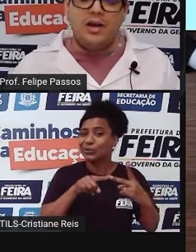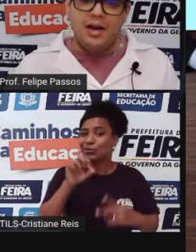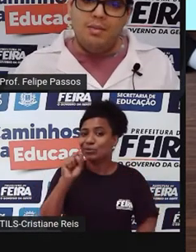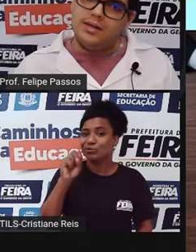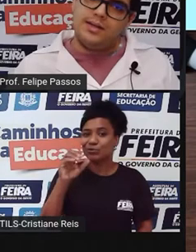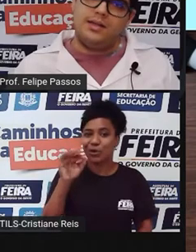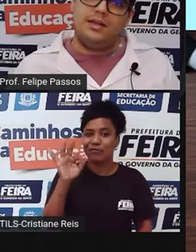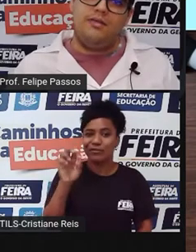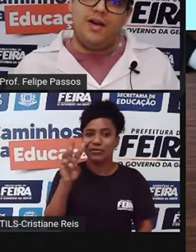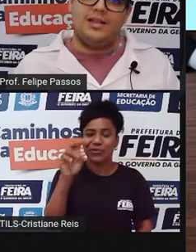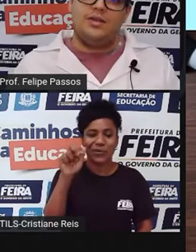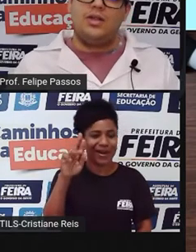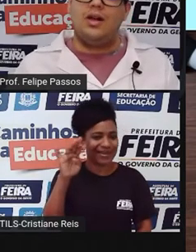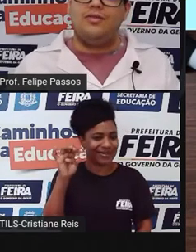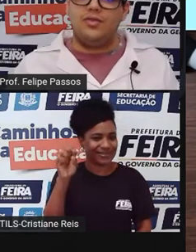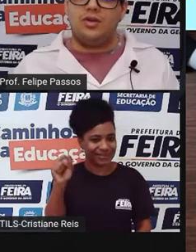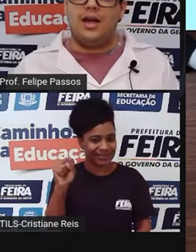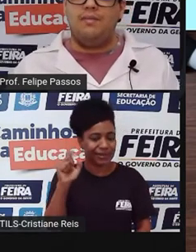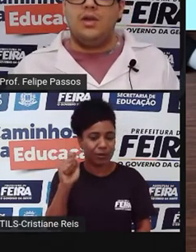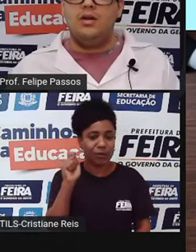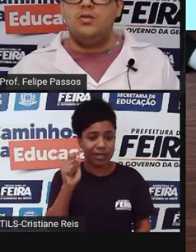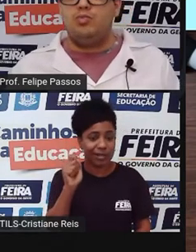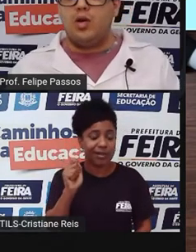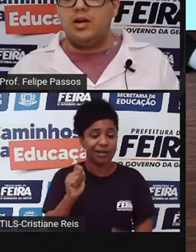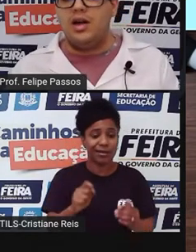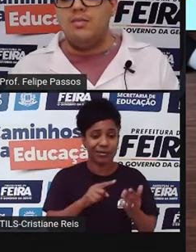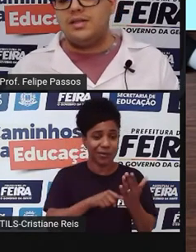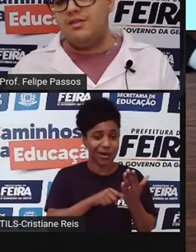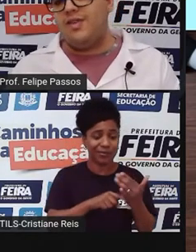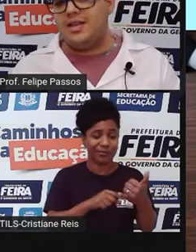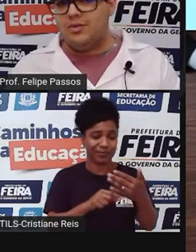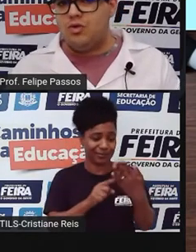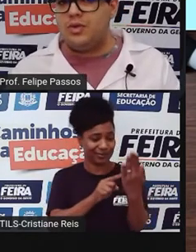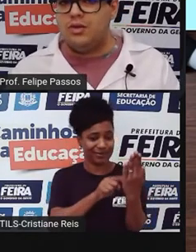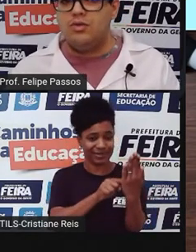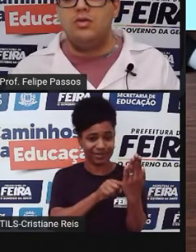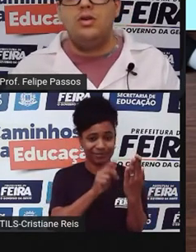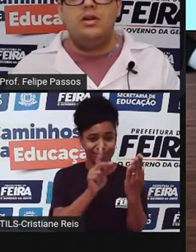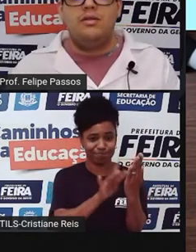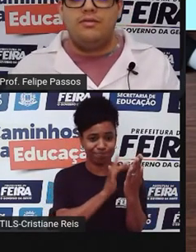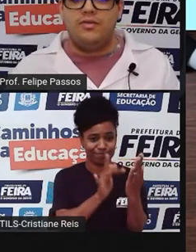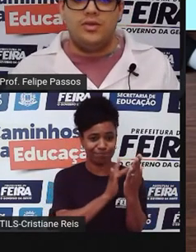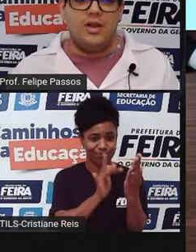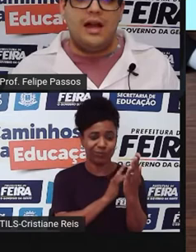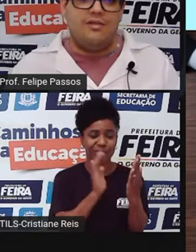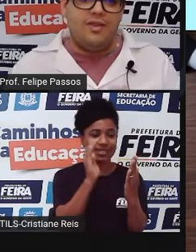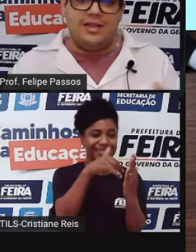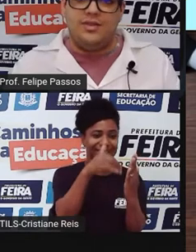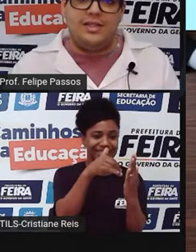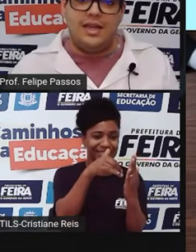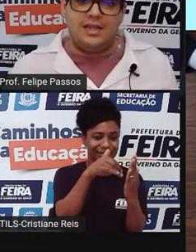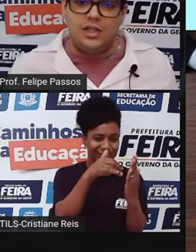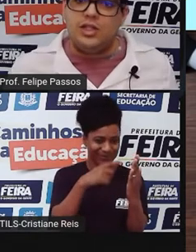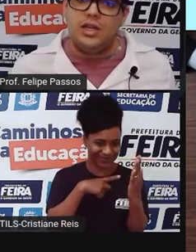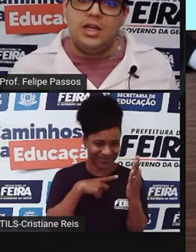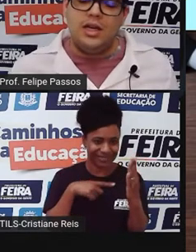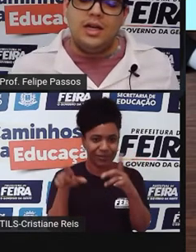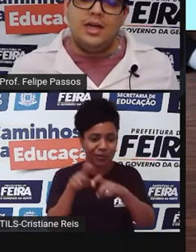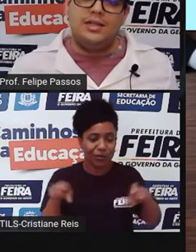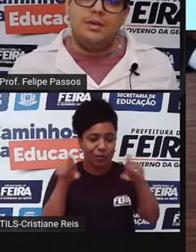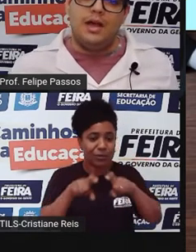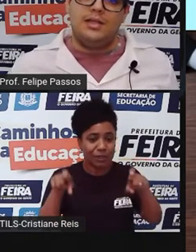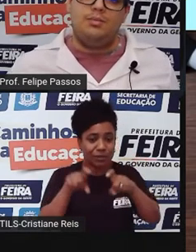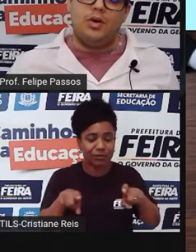os programas que fazem o celular funcionar, os programas que fazem o computador funcionar, que faz você